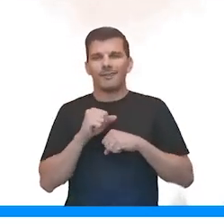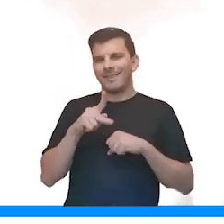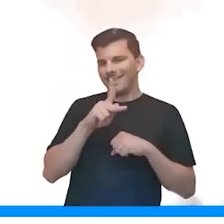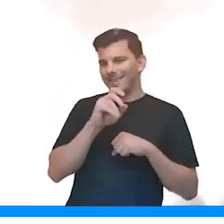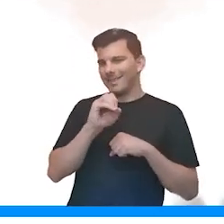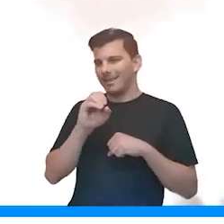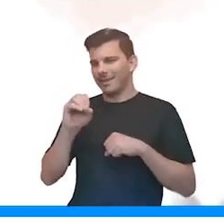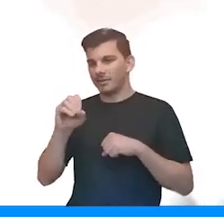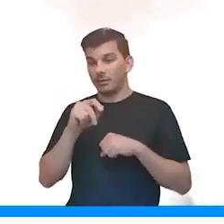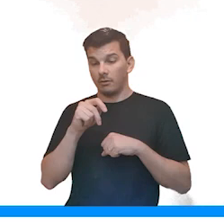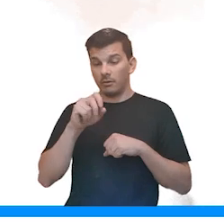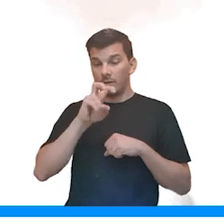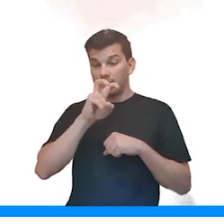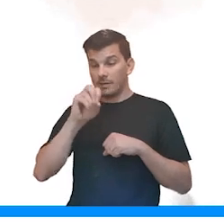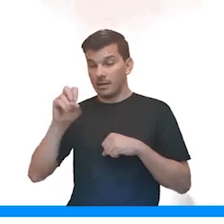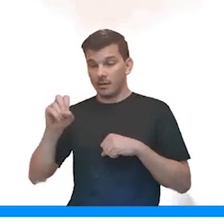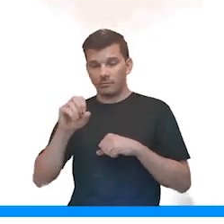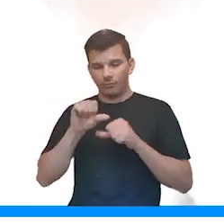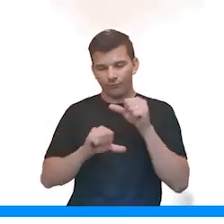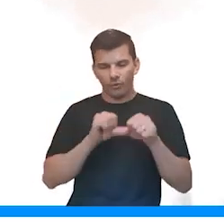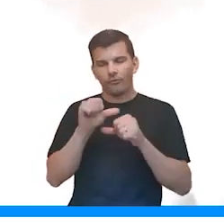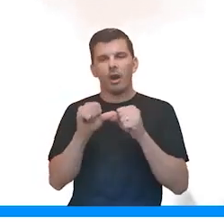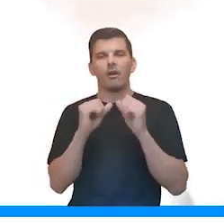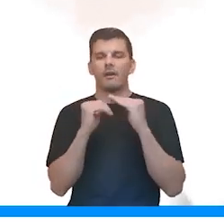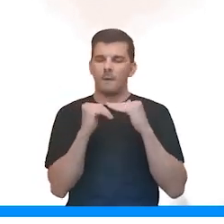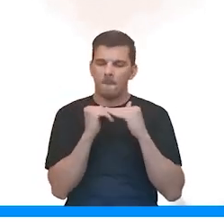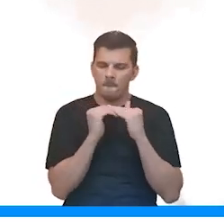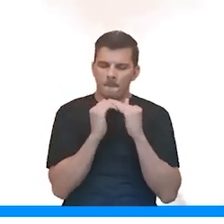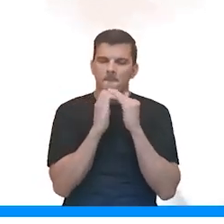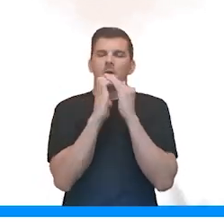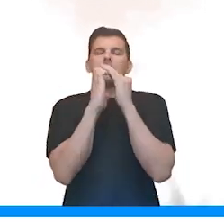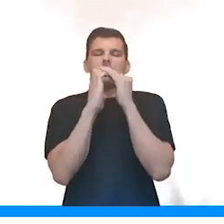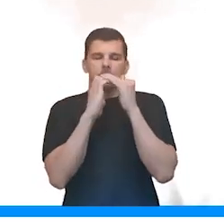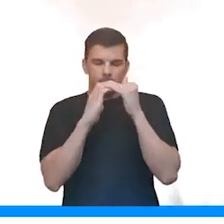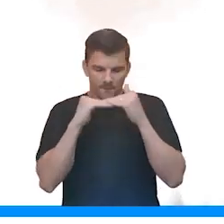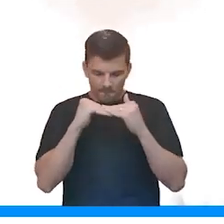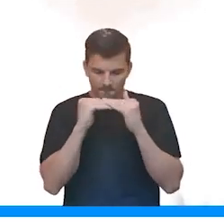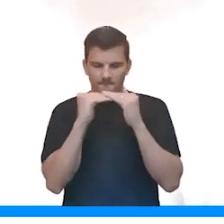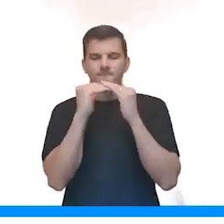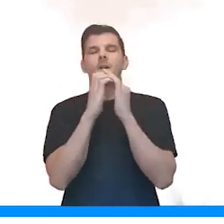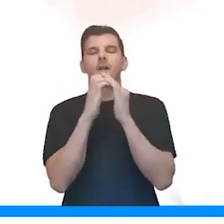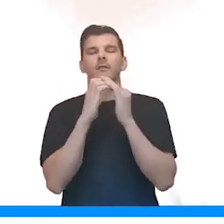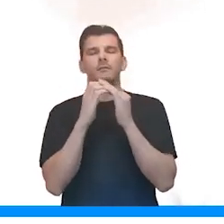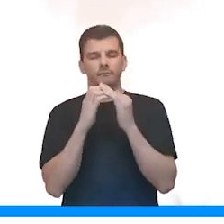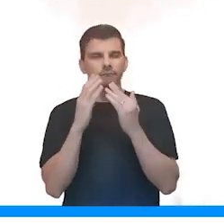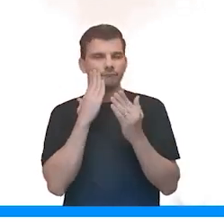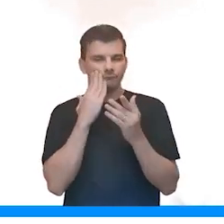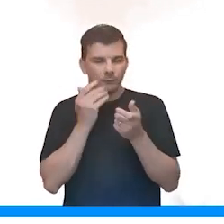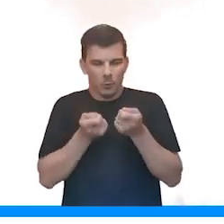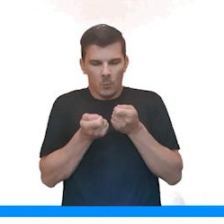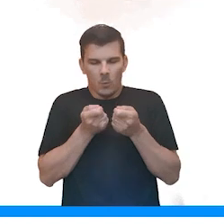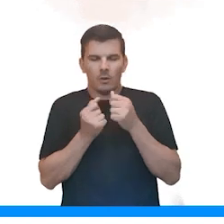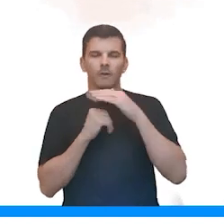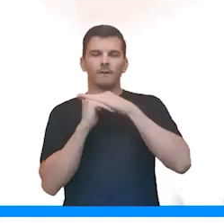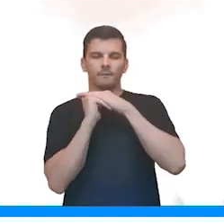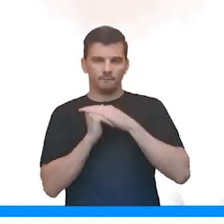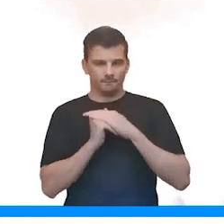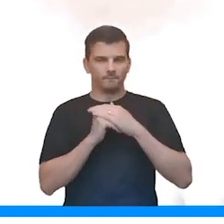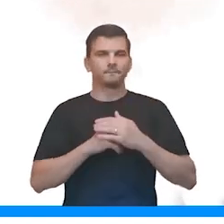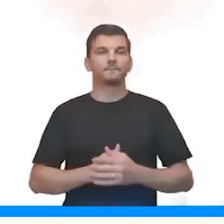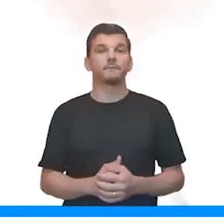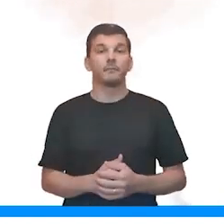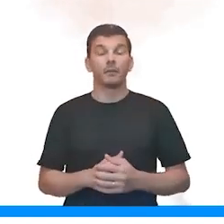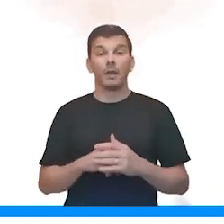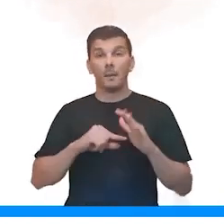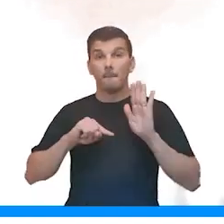recebeu 500 joules de calor, esses 500 joules foram convertidos em energia para fazer a tampinha subir,